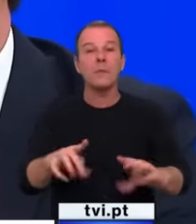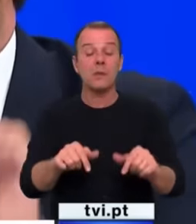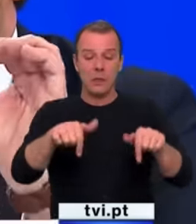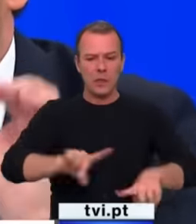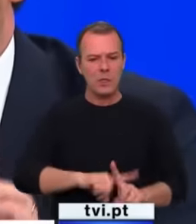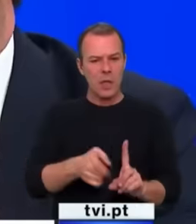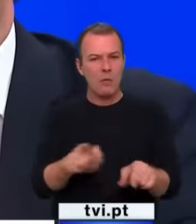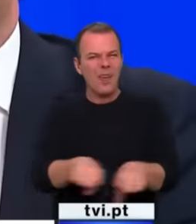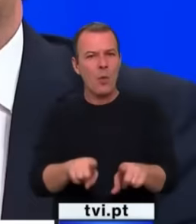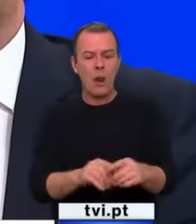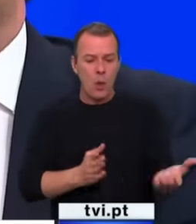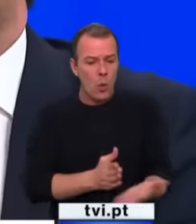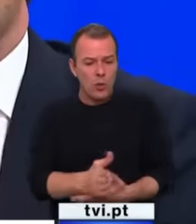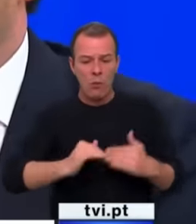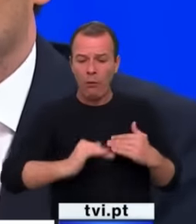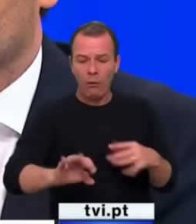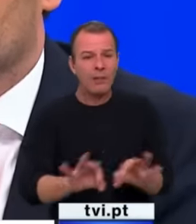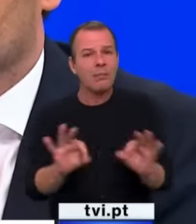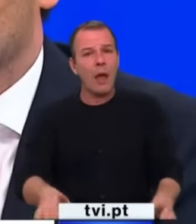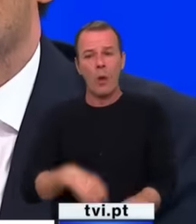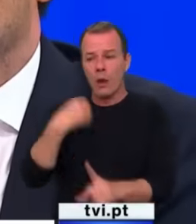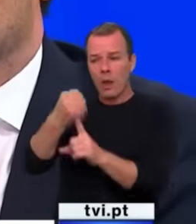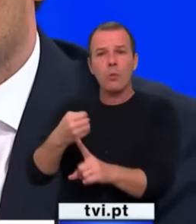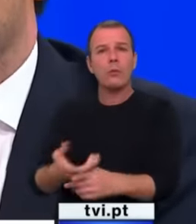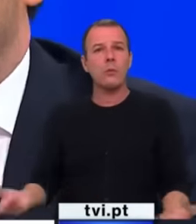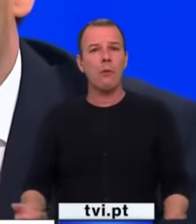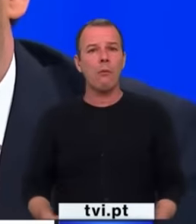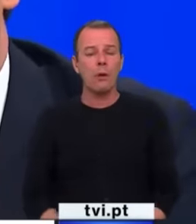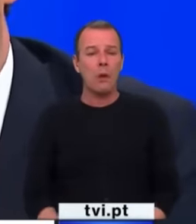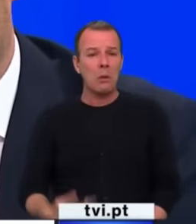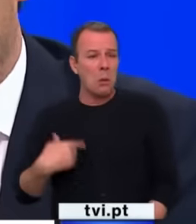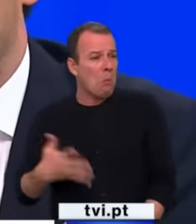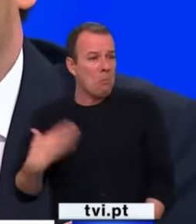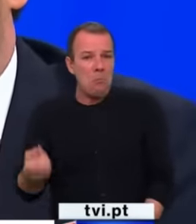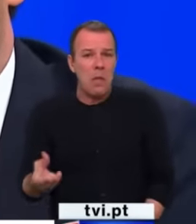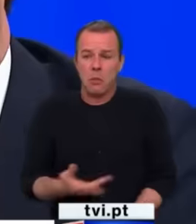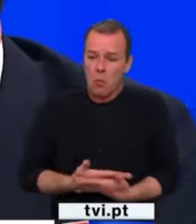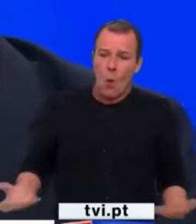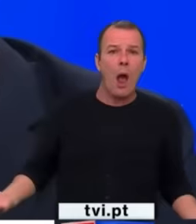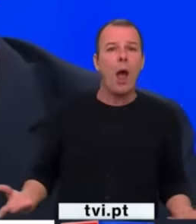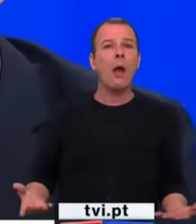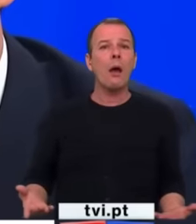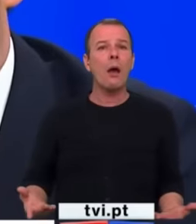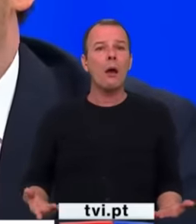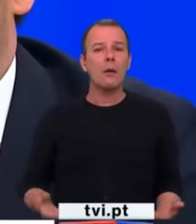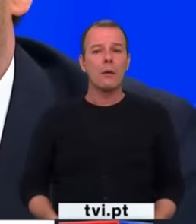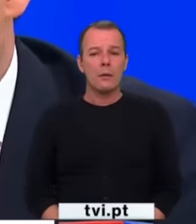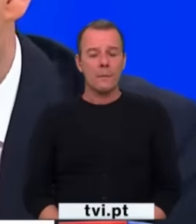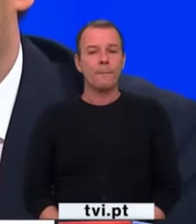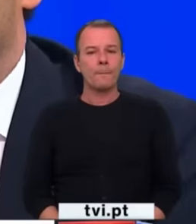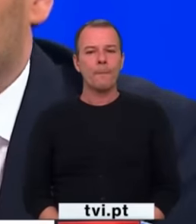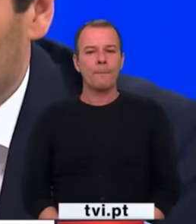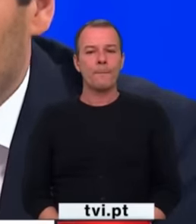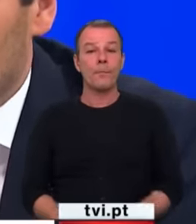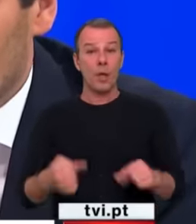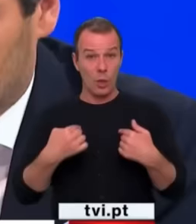significar manter tudo igual na luta contra a corrupção. Por isso eu não tenho medo. Isso não é verdade. Pedro Nuno Santos, nós vamos limitar. Eu assumo as minhas palavras.